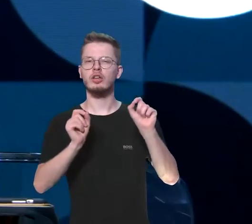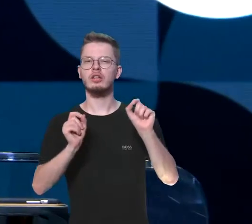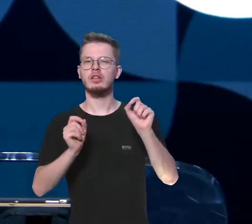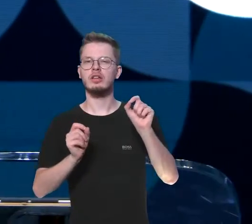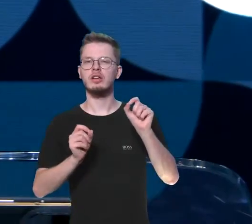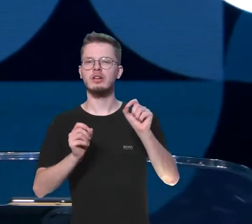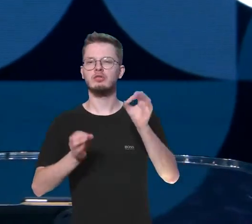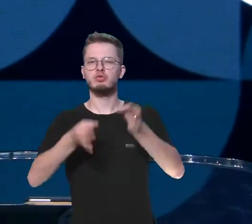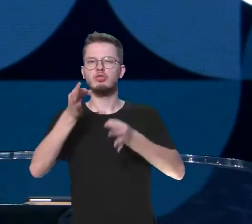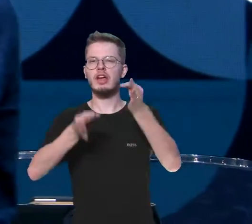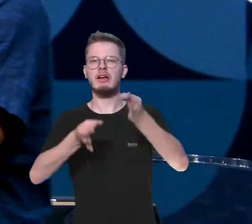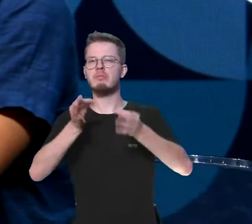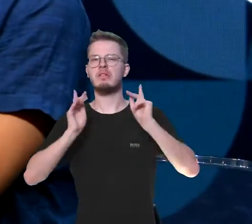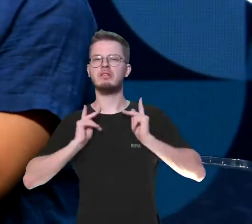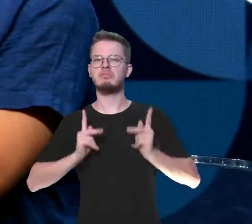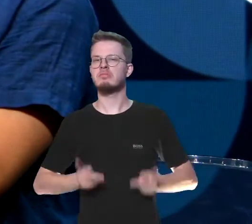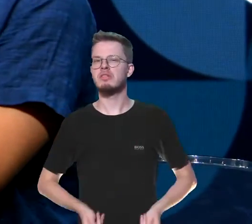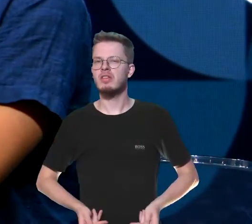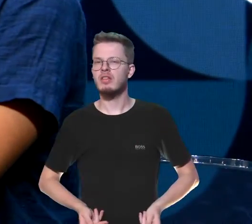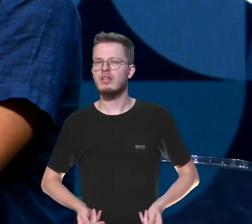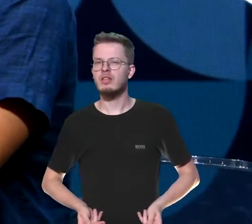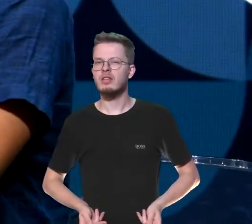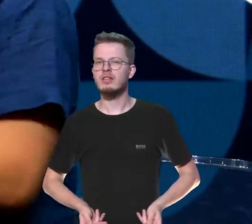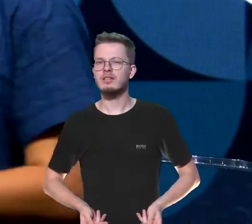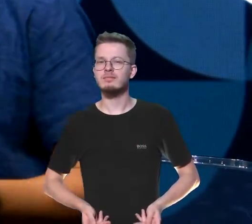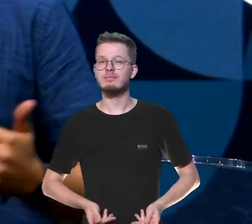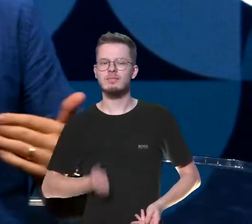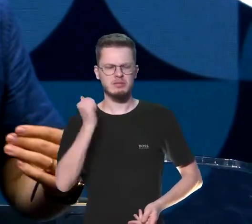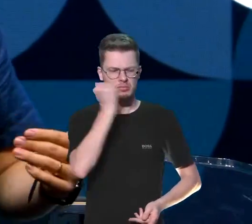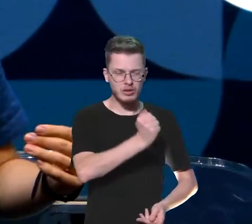espada. Jesus estava falando.